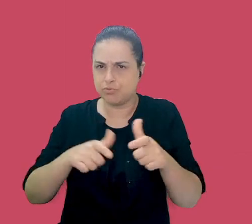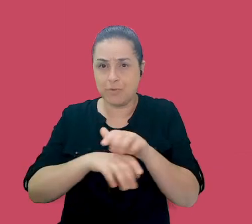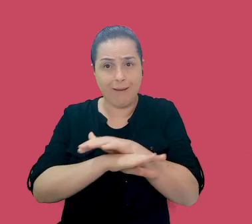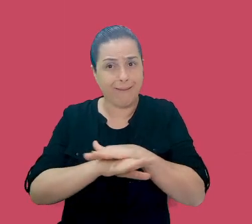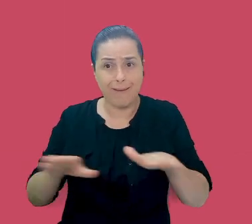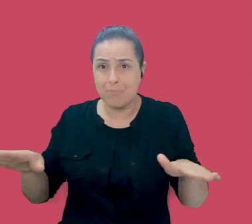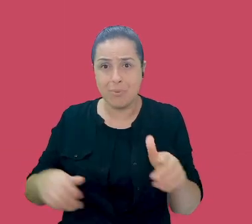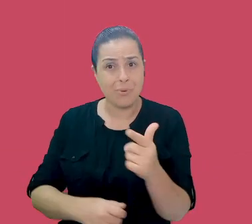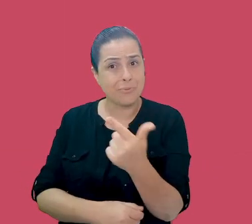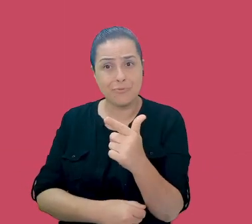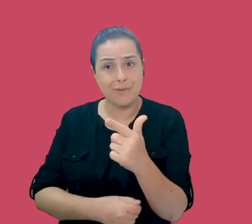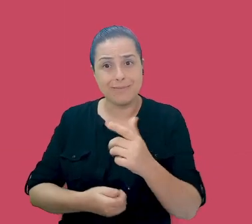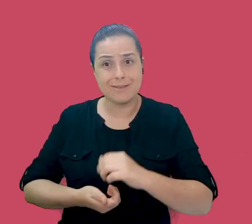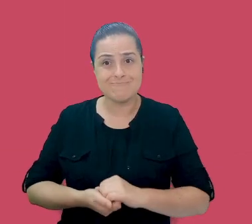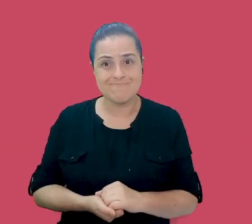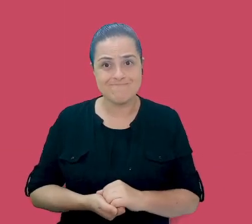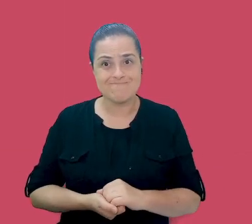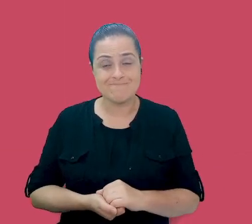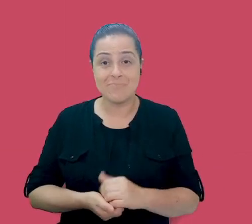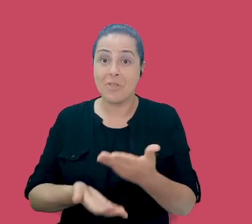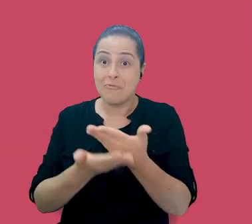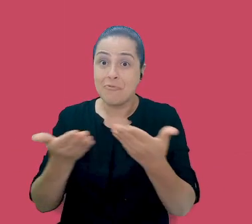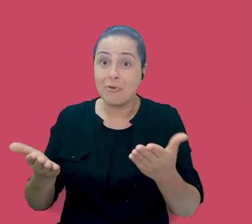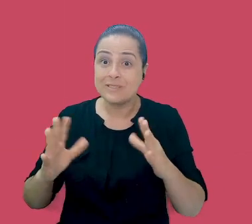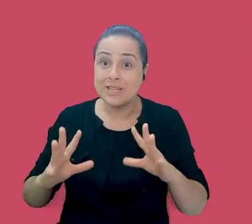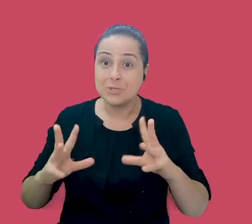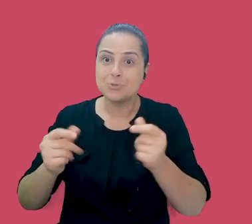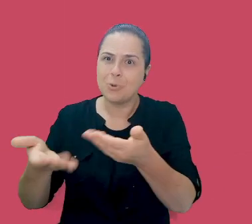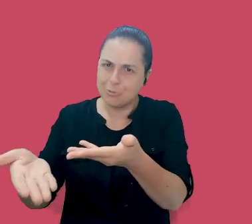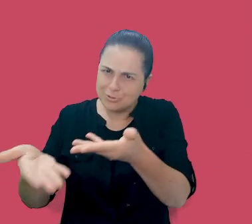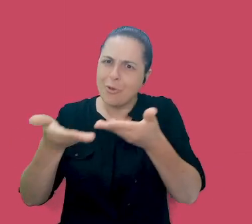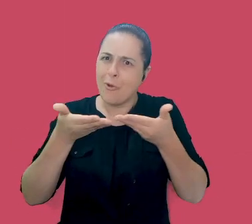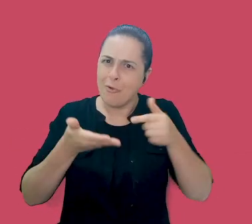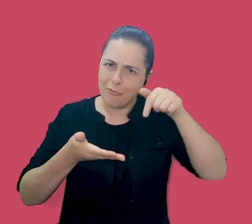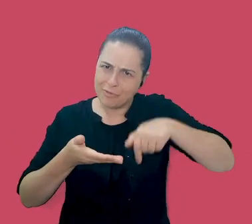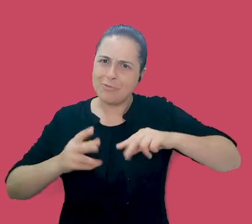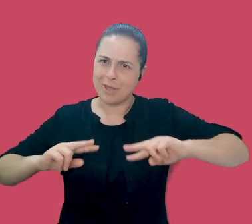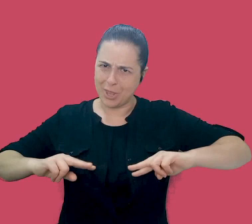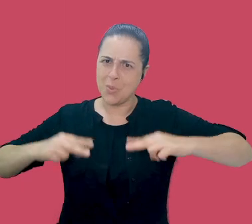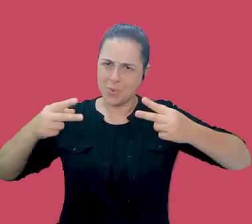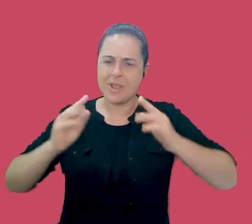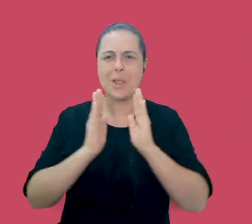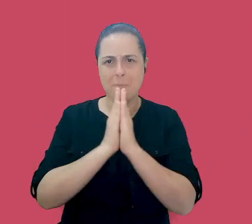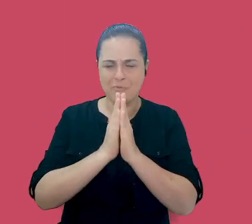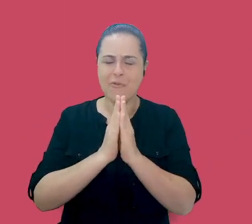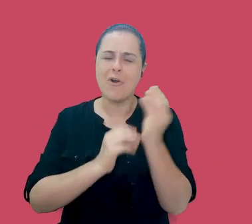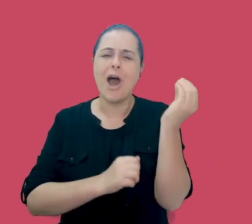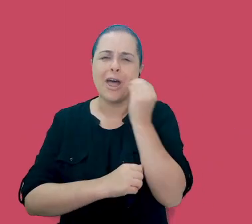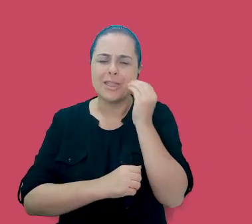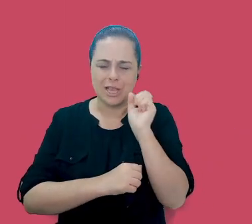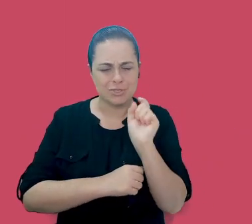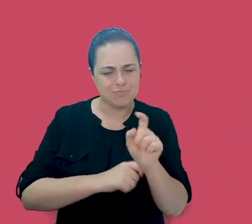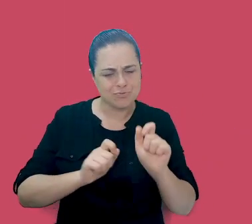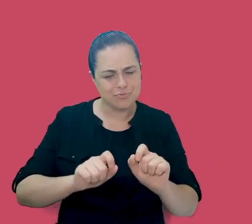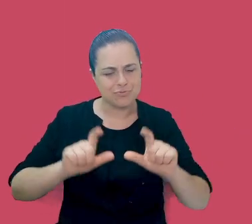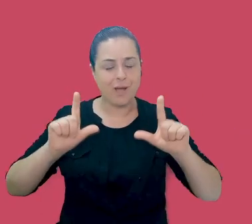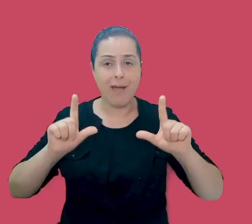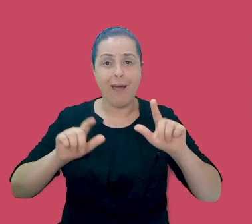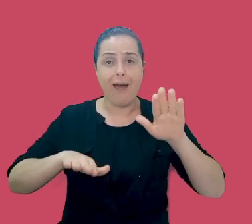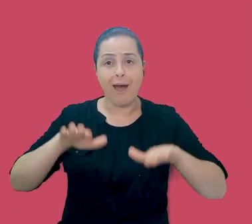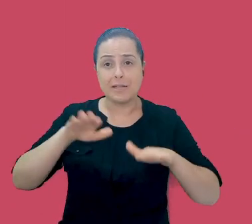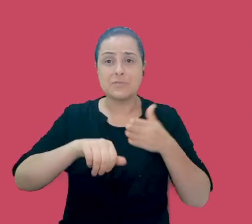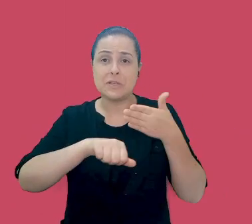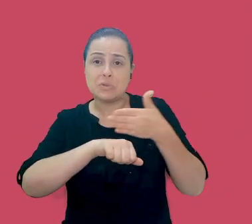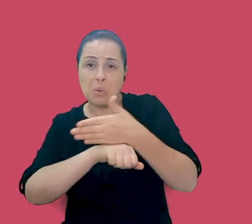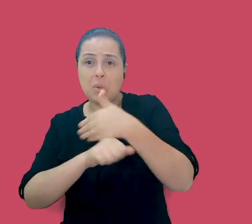alguns exemplos aí. Então, convido a todos aqui a clicarem nos links abaixo e testarem. As ferramentas, elas, apesar do login ser em